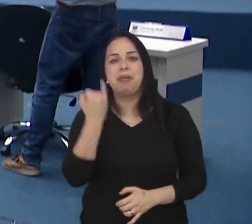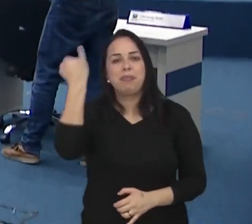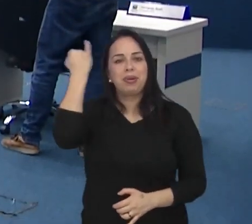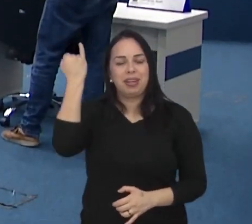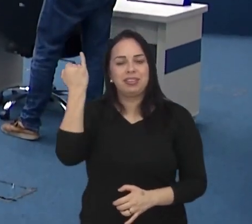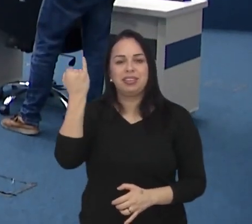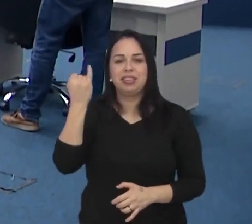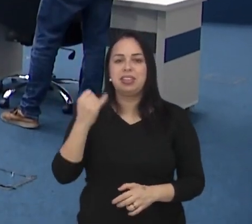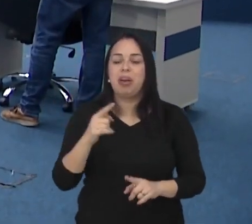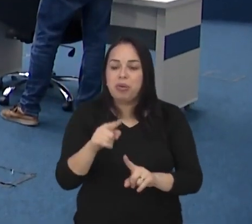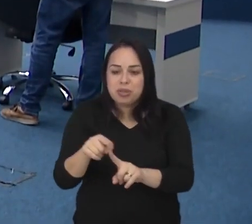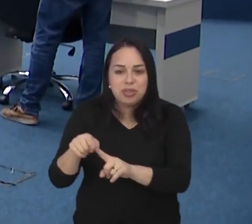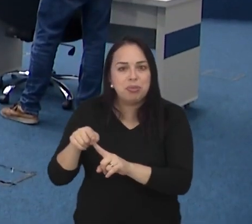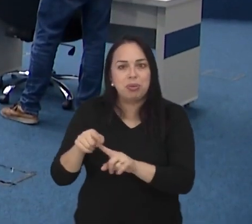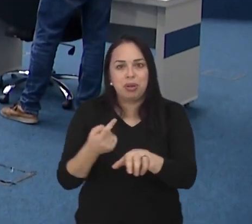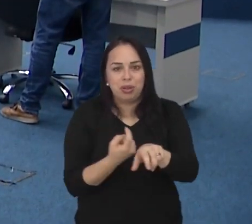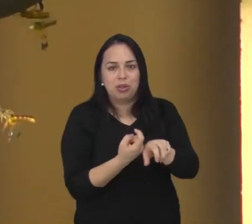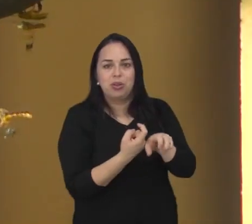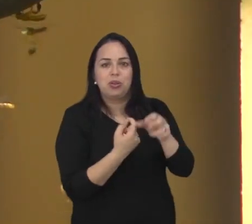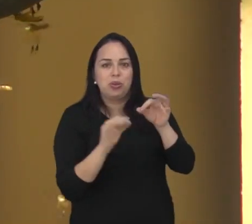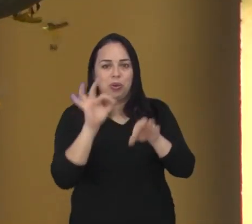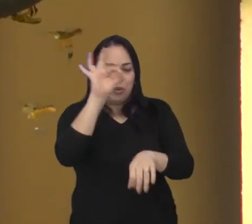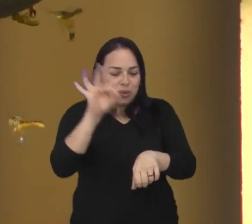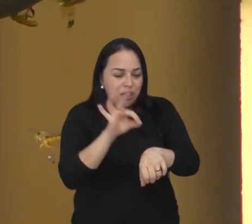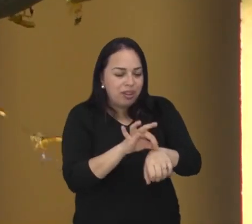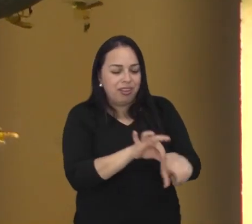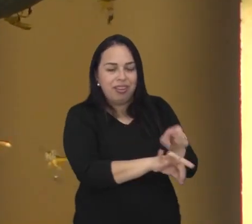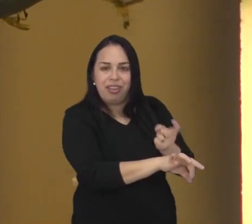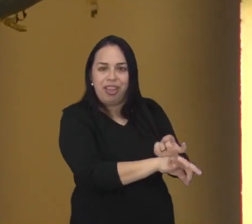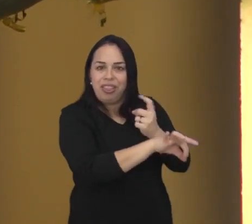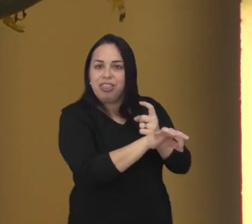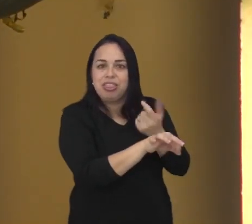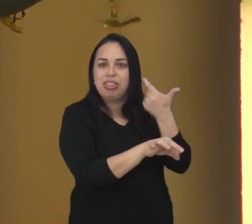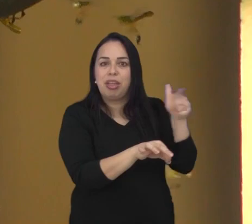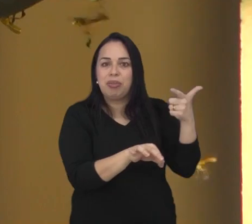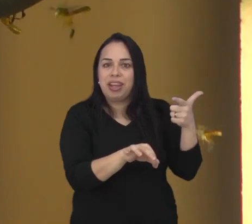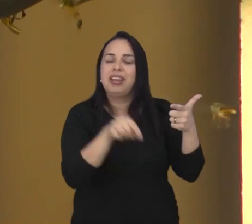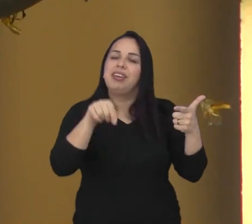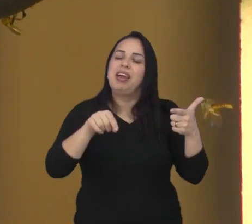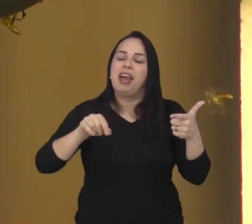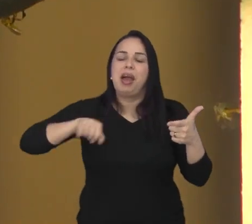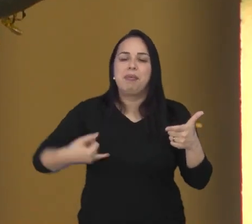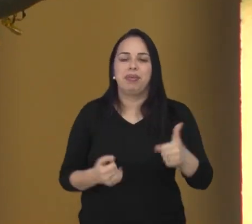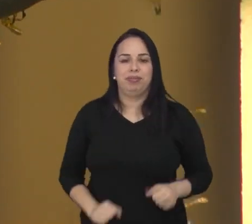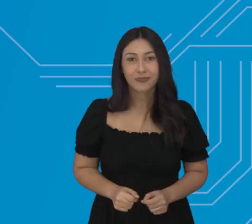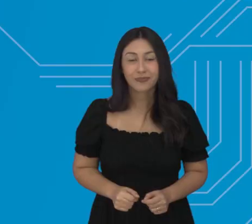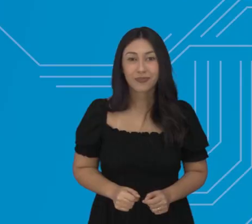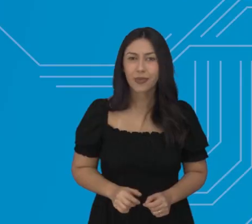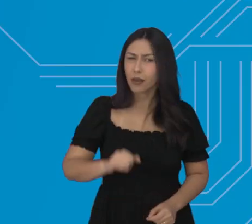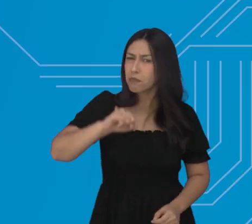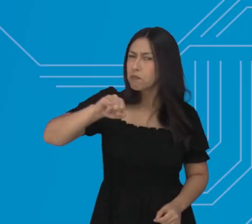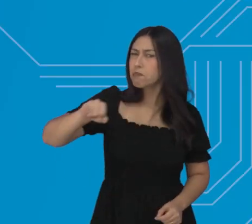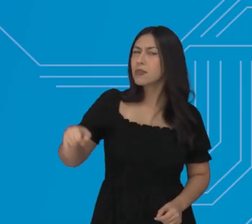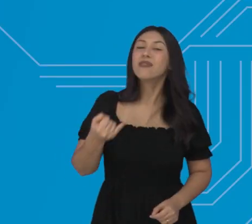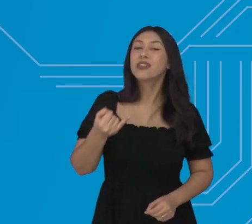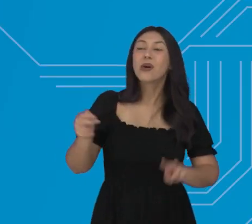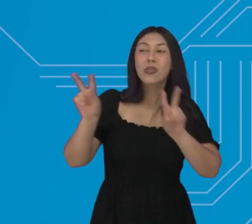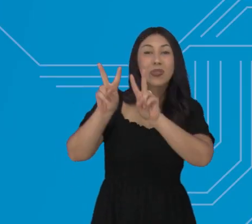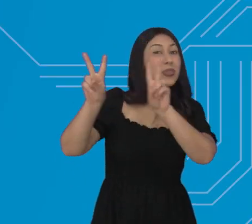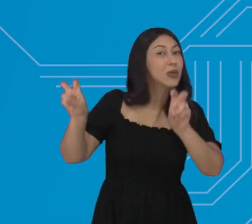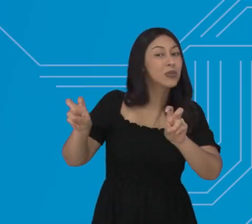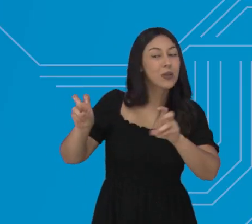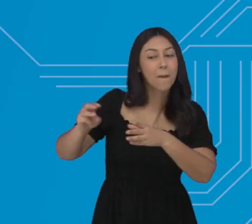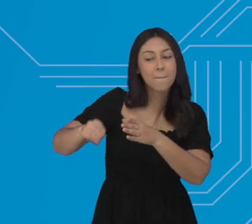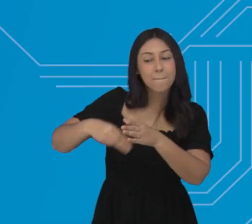vereadores, a educação ambiental também é vital para mostrar que as espécies sem ferrão são inofensivas. E a gente aproveita o gancho